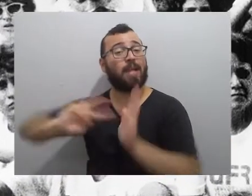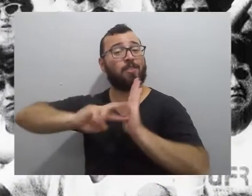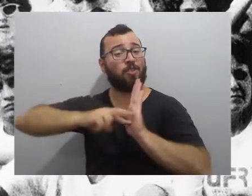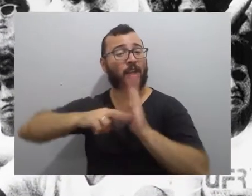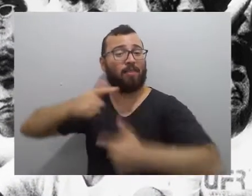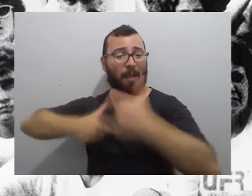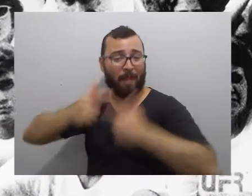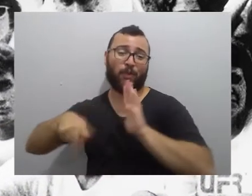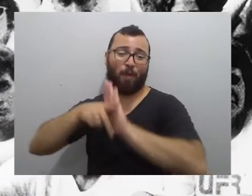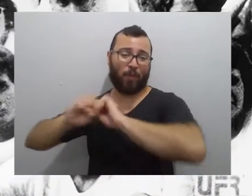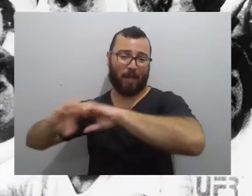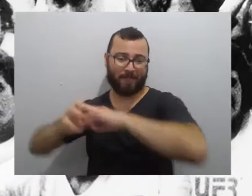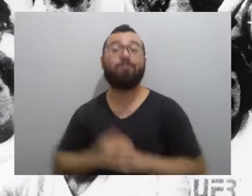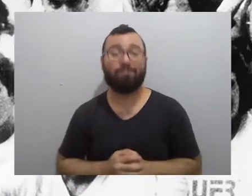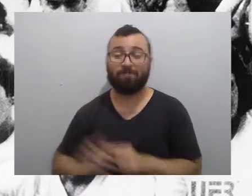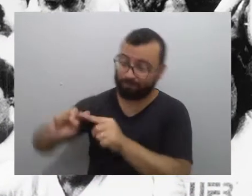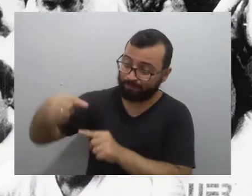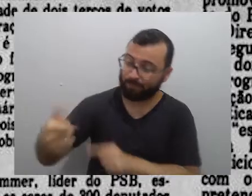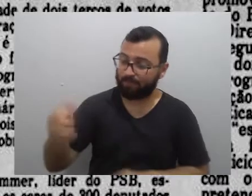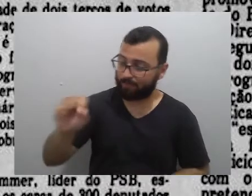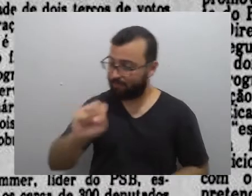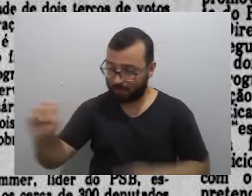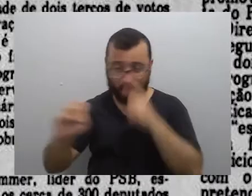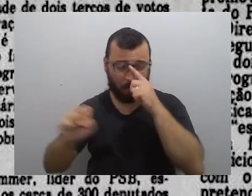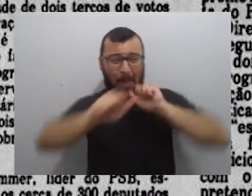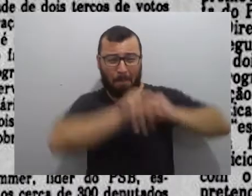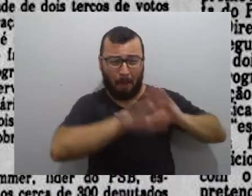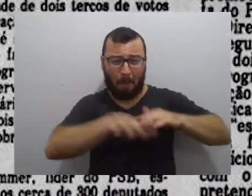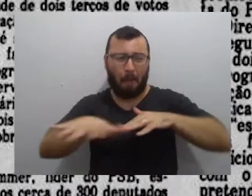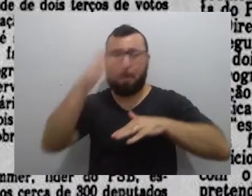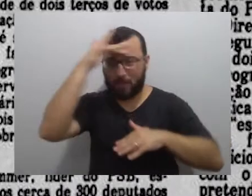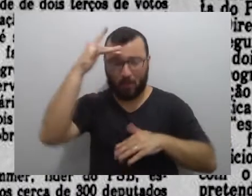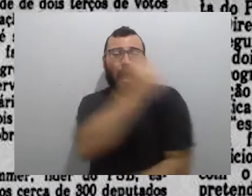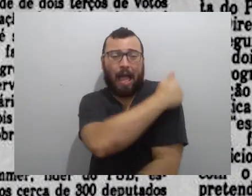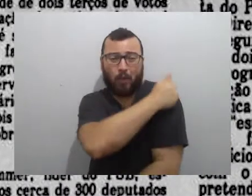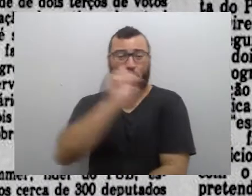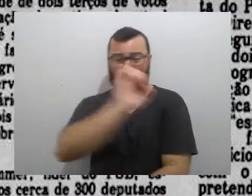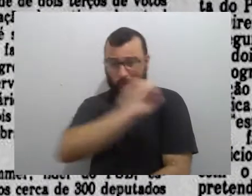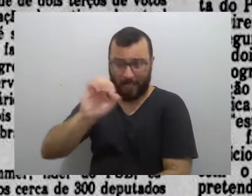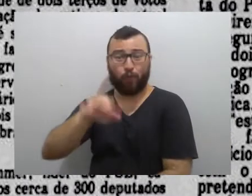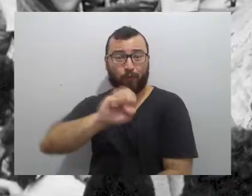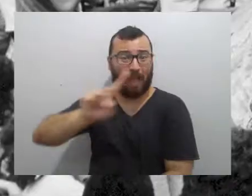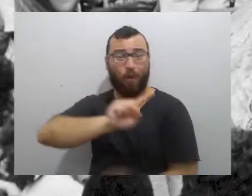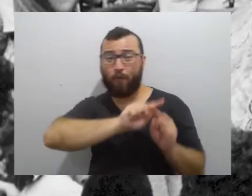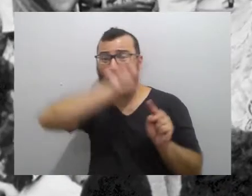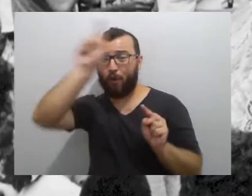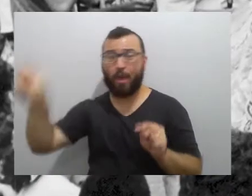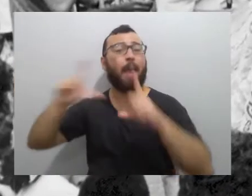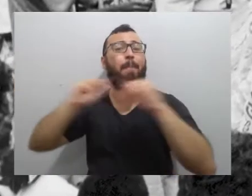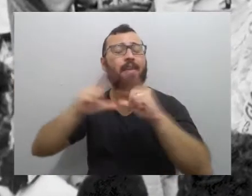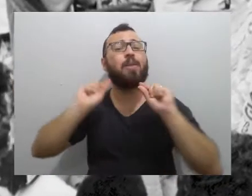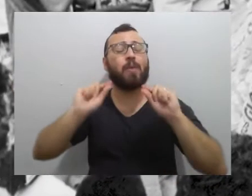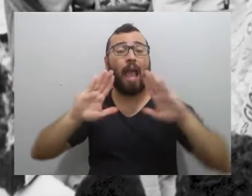do Fundão para Brasília durante a Assembleia Constituinte, junto com o reitor Horácio Macedo. A